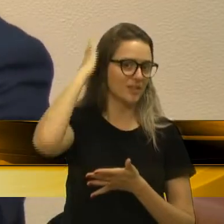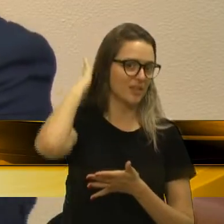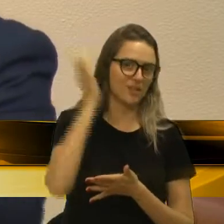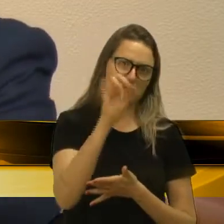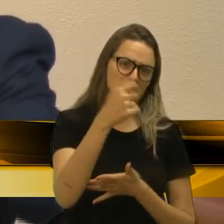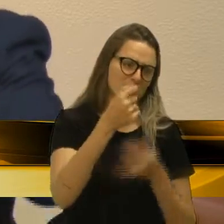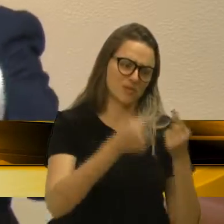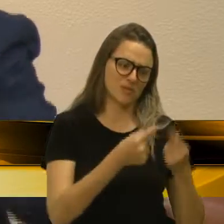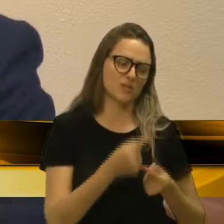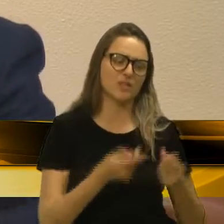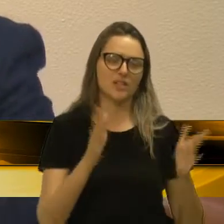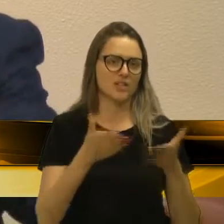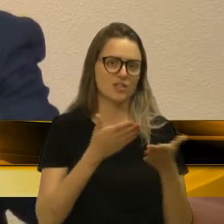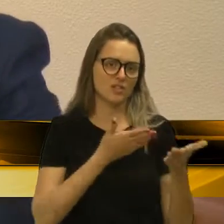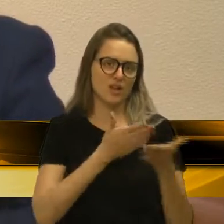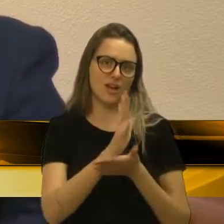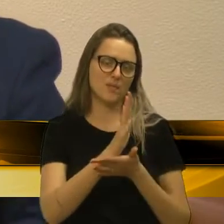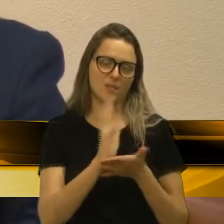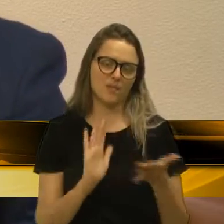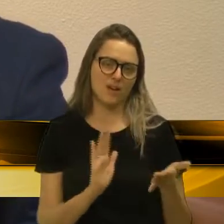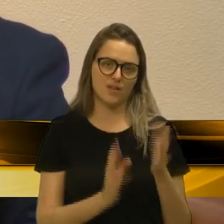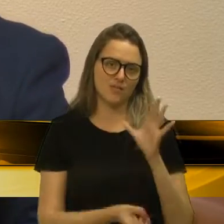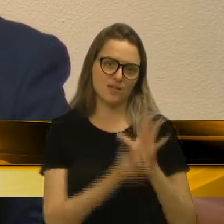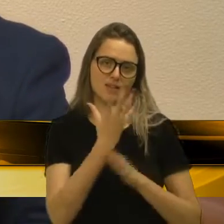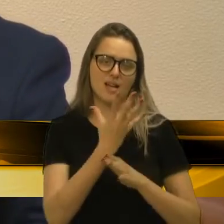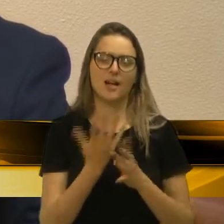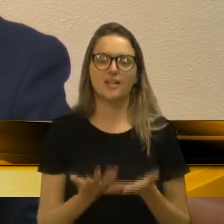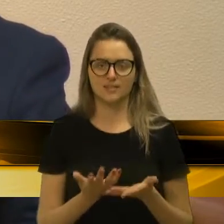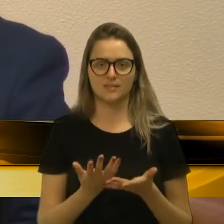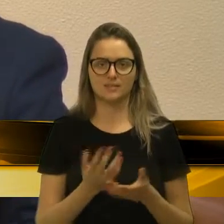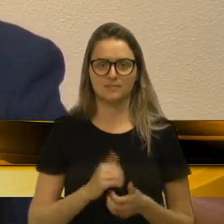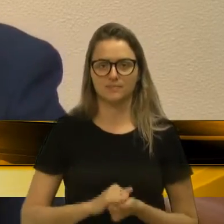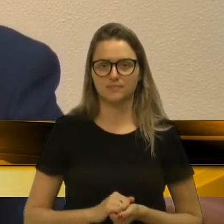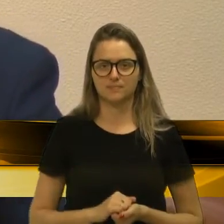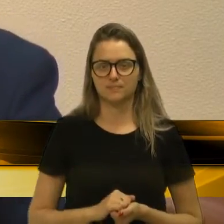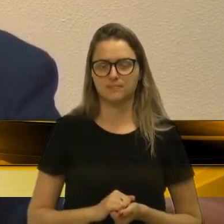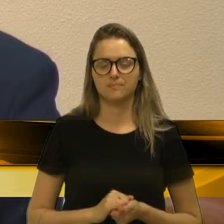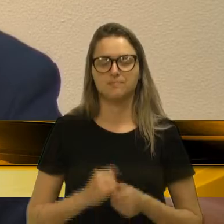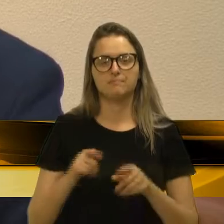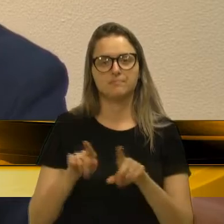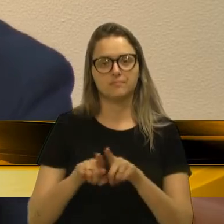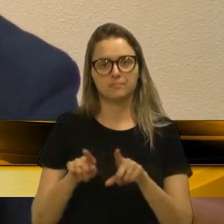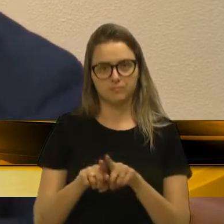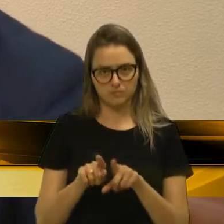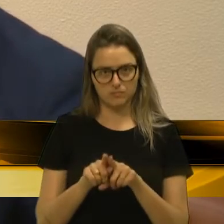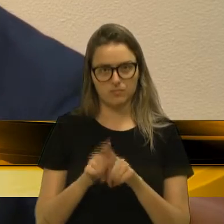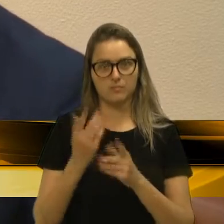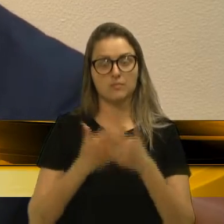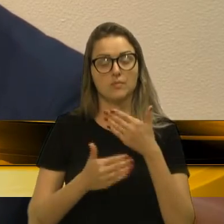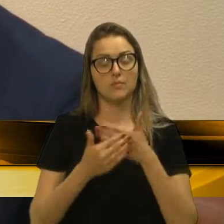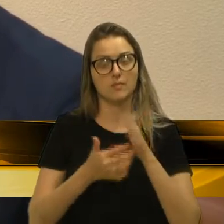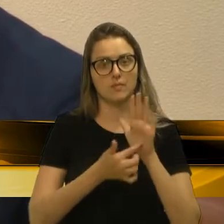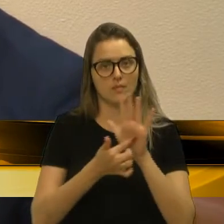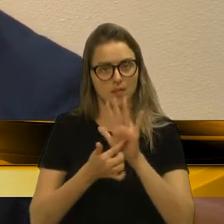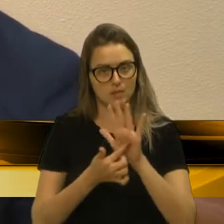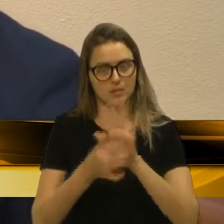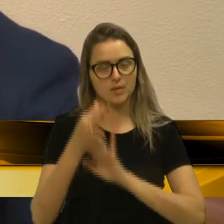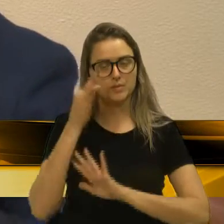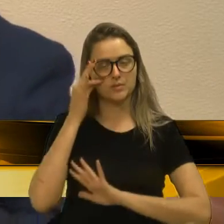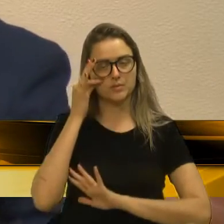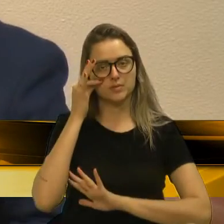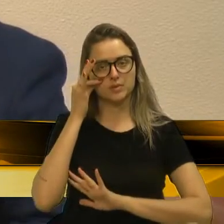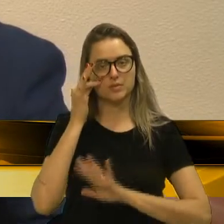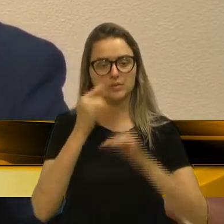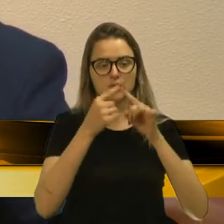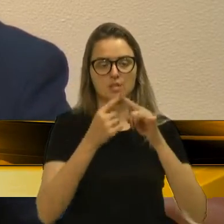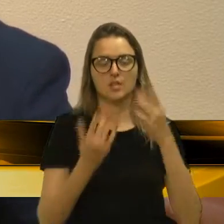isso, já deveria ter no primeiro dia instituído isso. E mais do que isso, as transmissões ao vivo das licitações